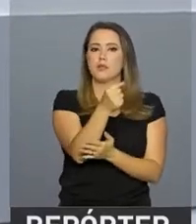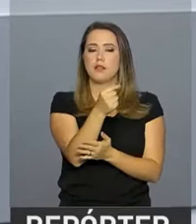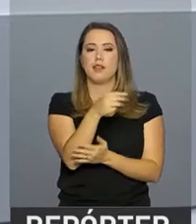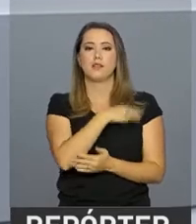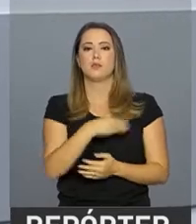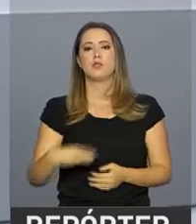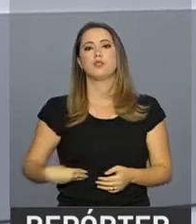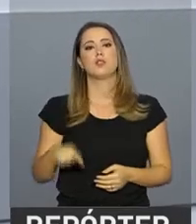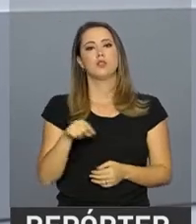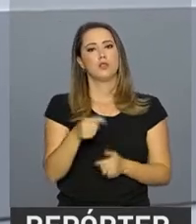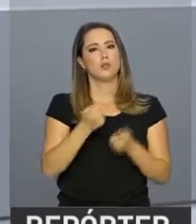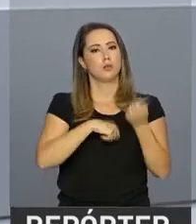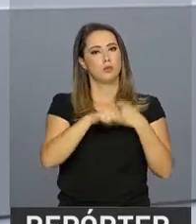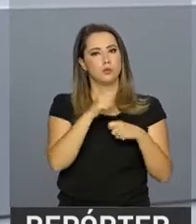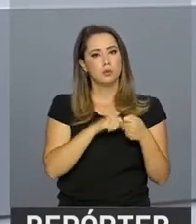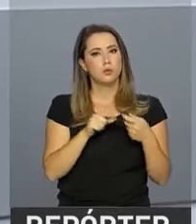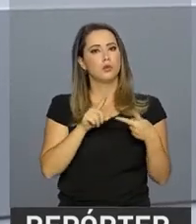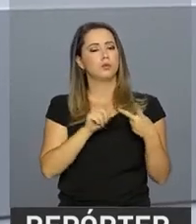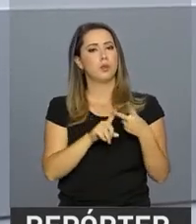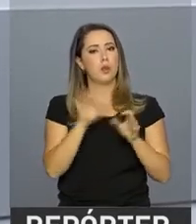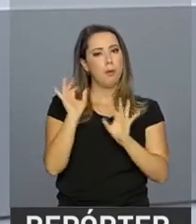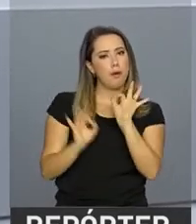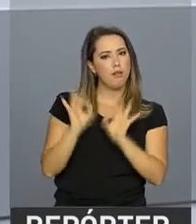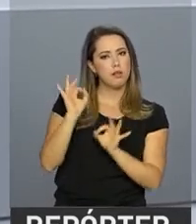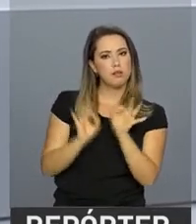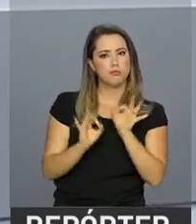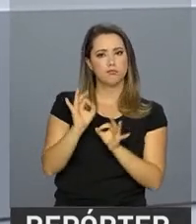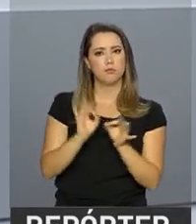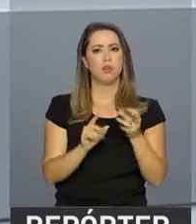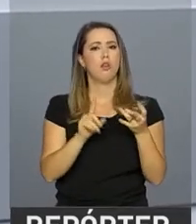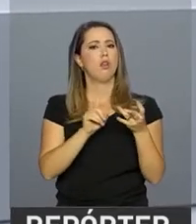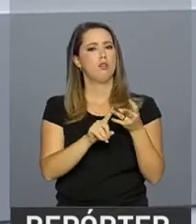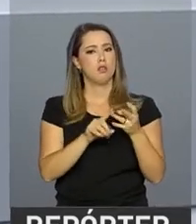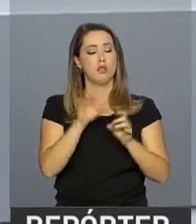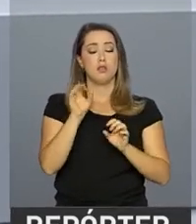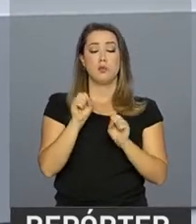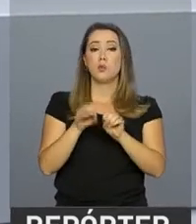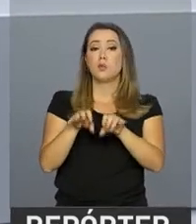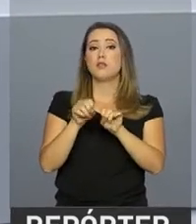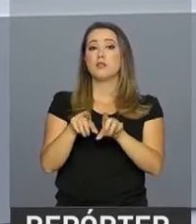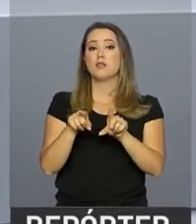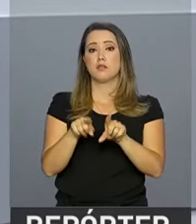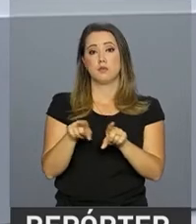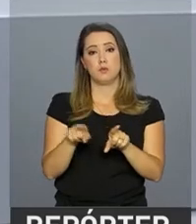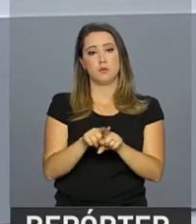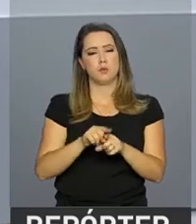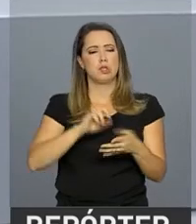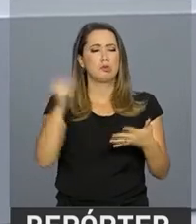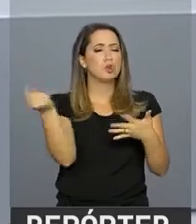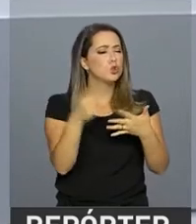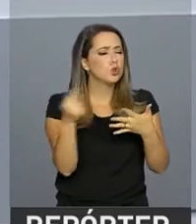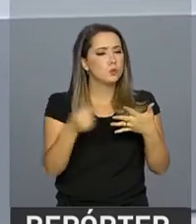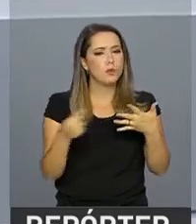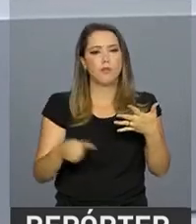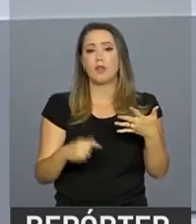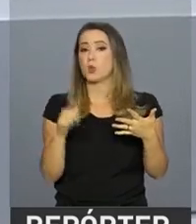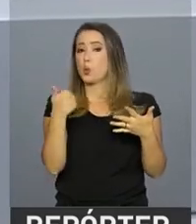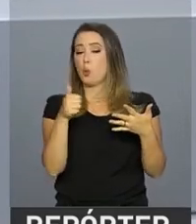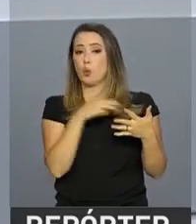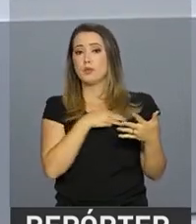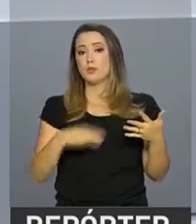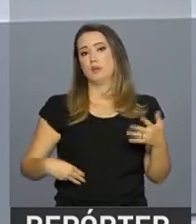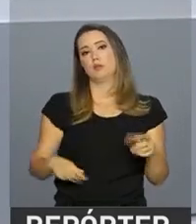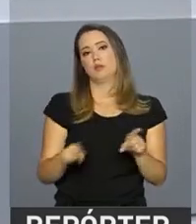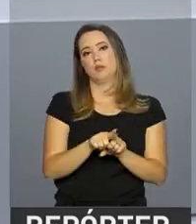ministros, entre eles o da Fazenda, Eduardo Gardia, do Planejamento, Esteves Conago, e da Educação, Rocieli Soares da Silva. O